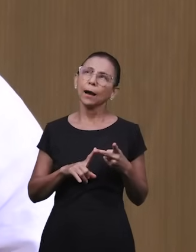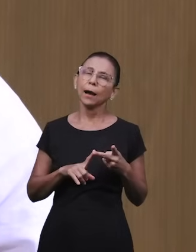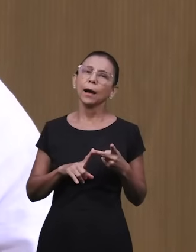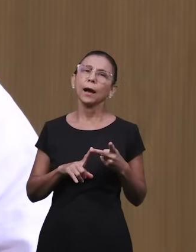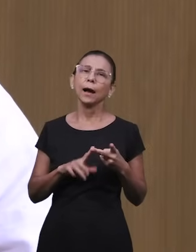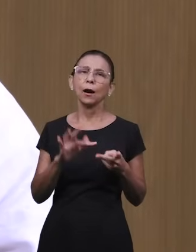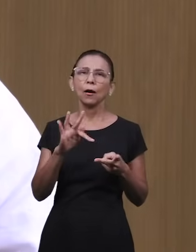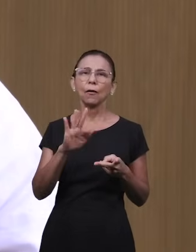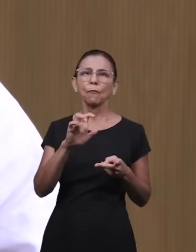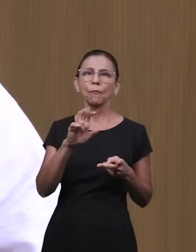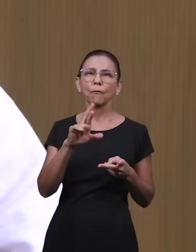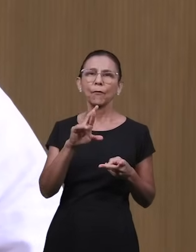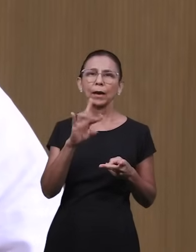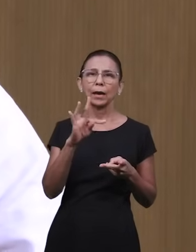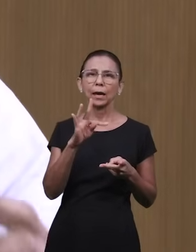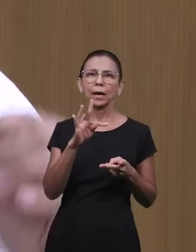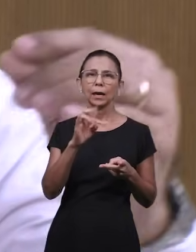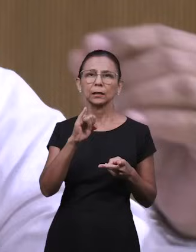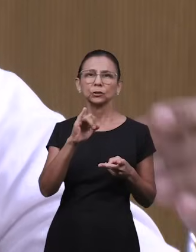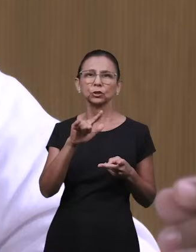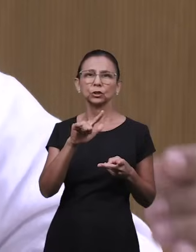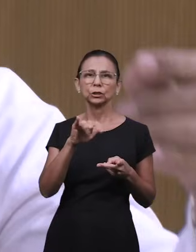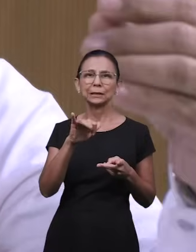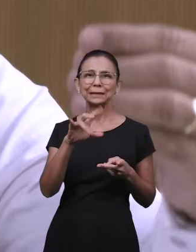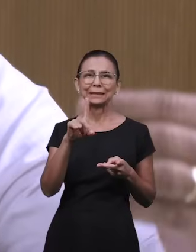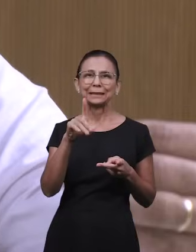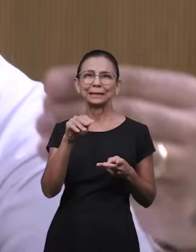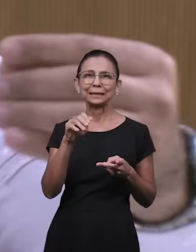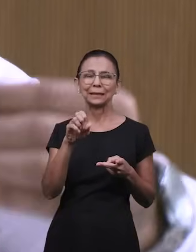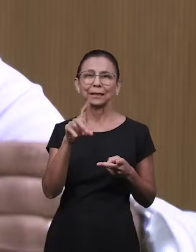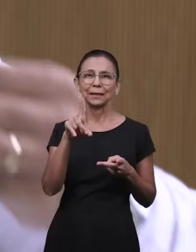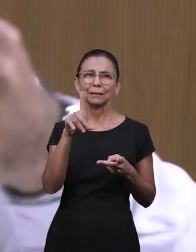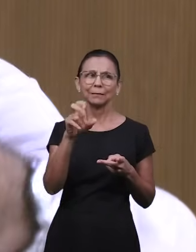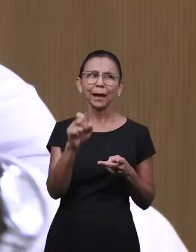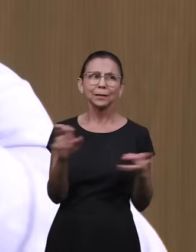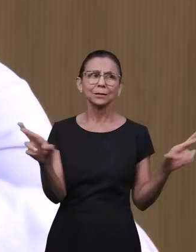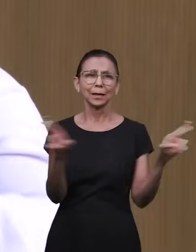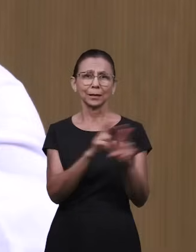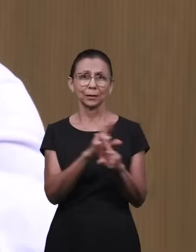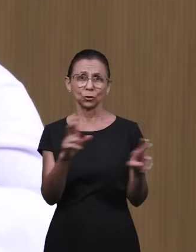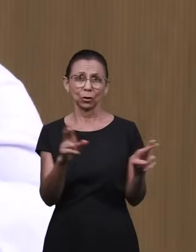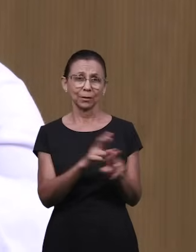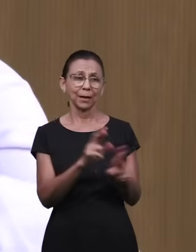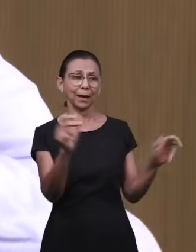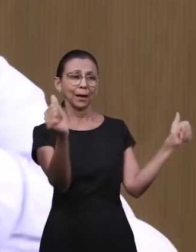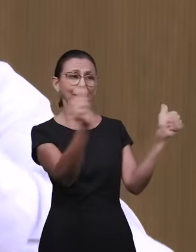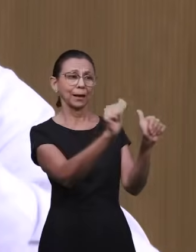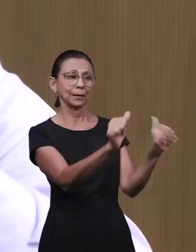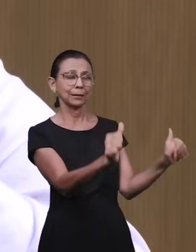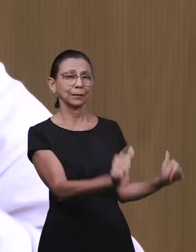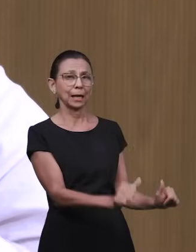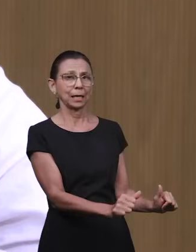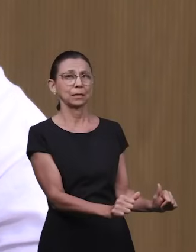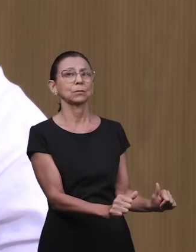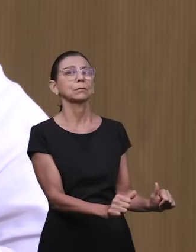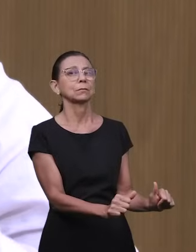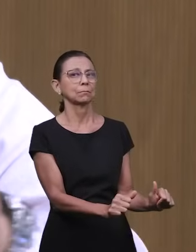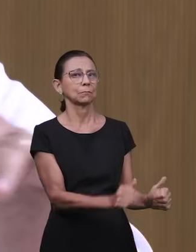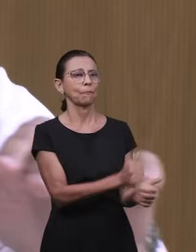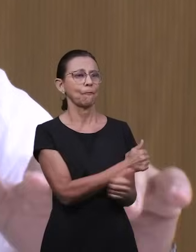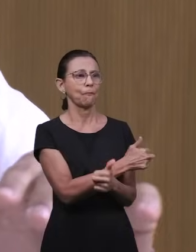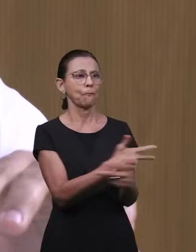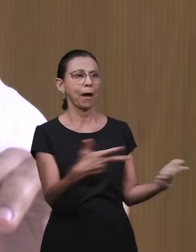a colheita, o plantio, para algumas divindades. Então havia uma